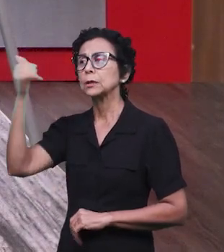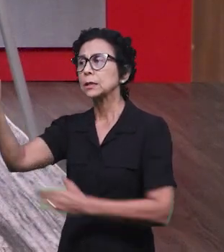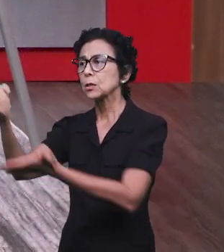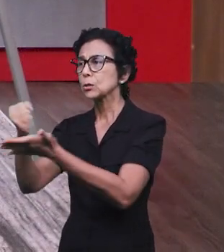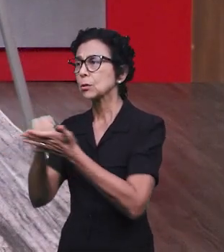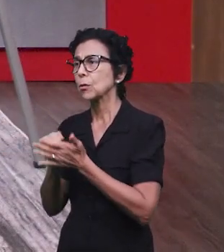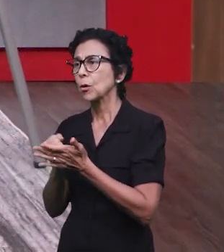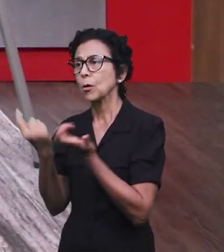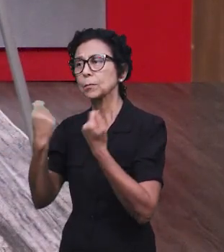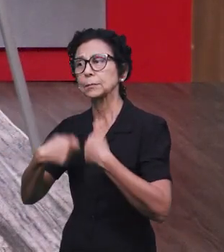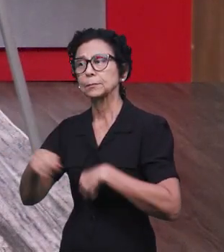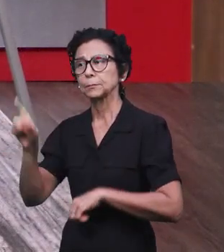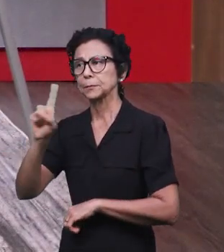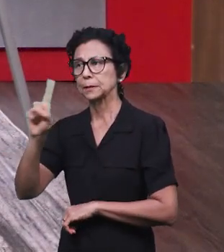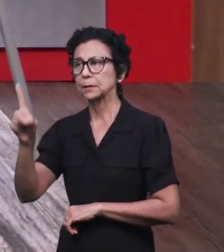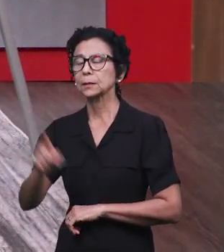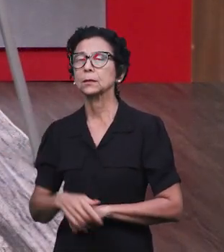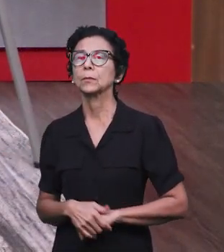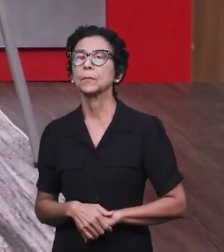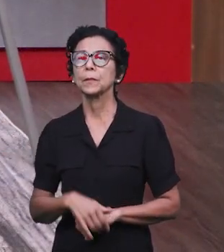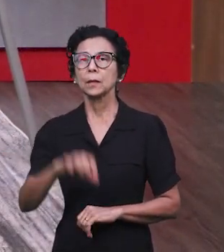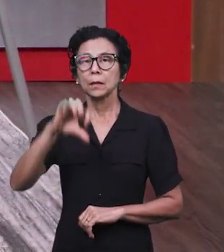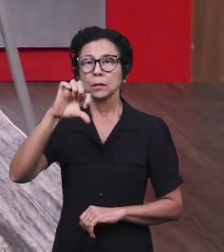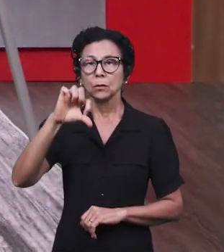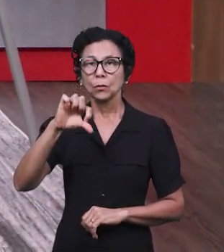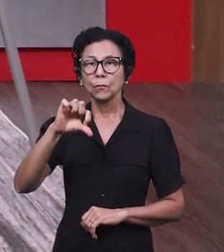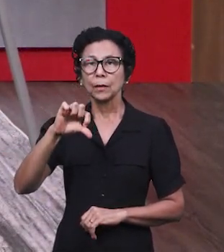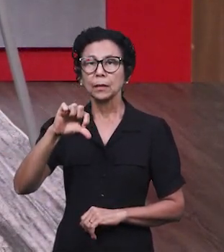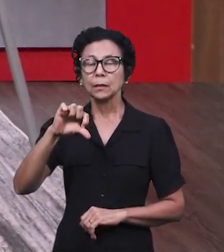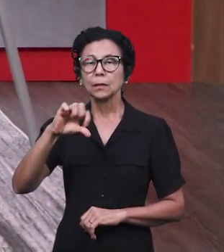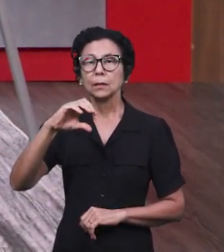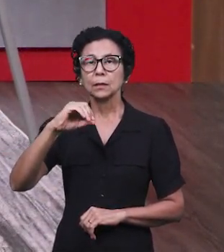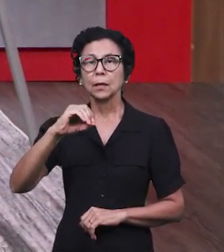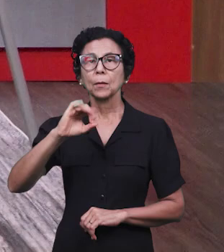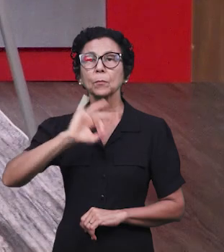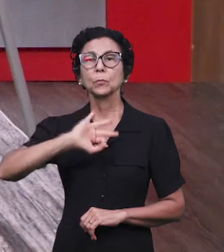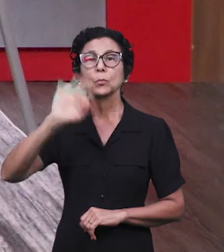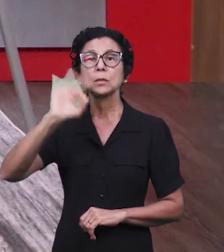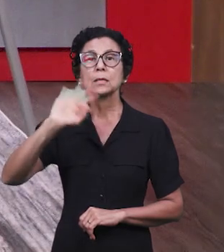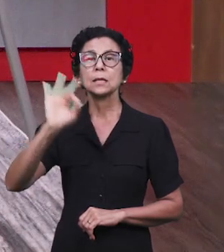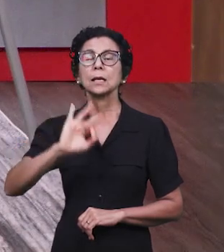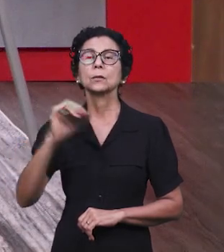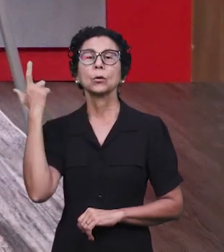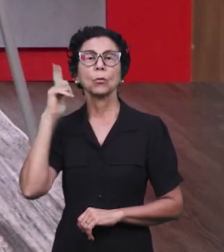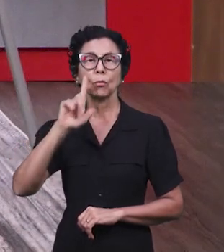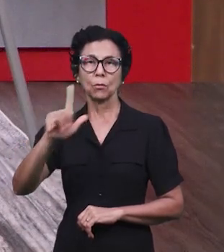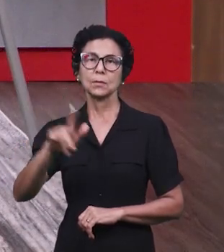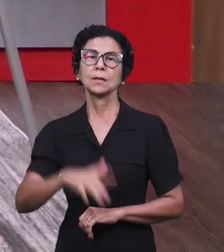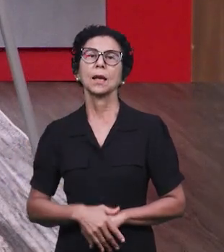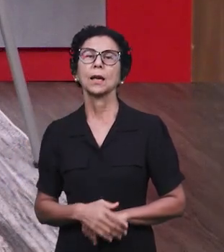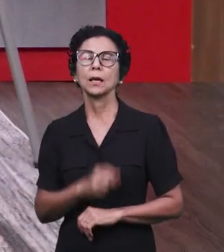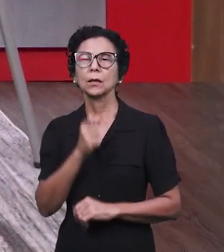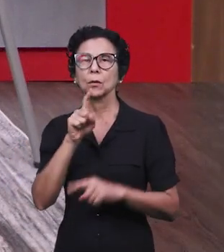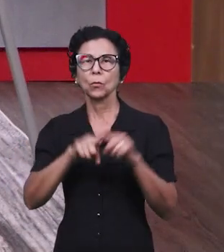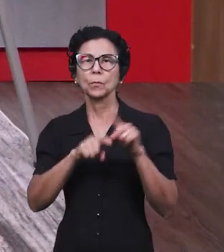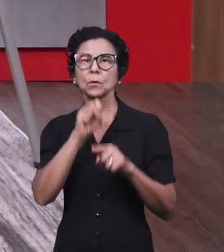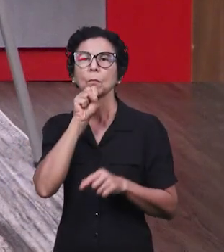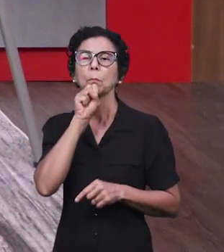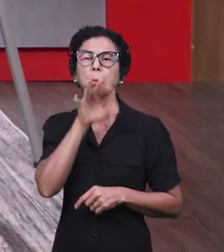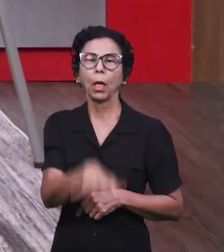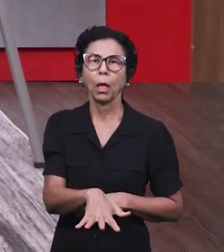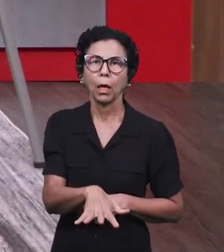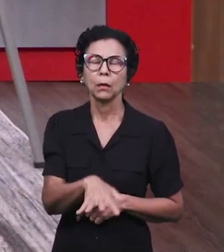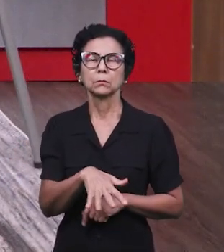E 90% dos casos, a criança desengasga. Procedimento simples, que todos precisam saber, né? Muito que